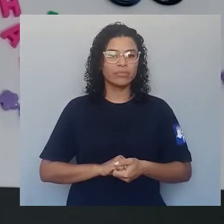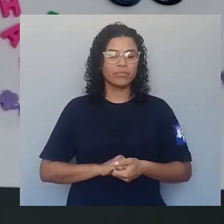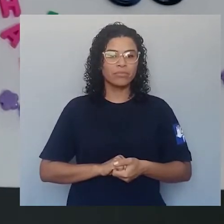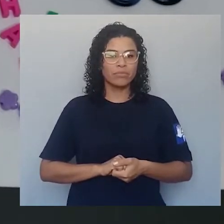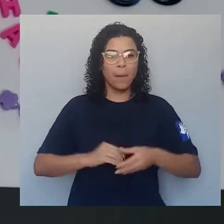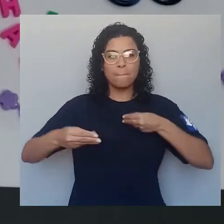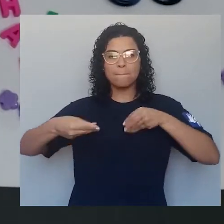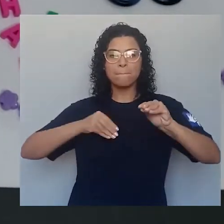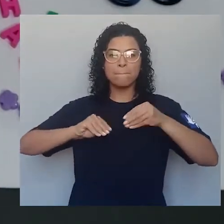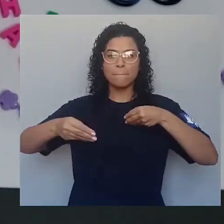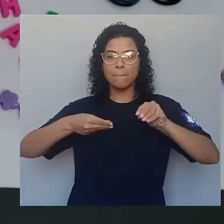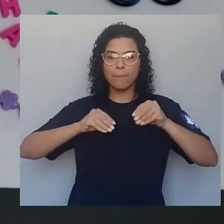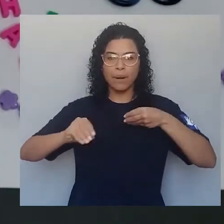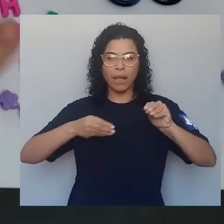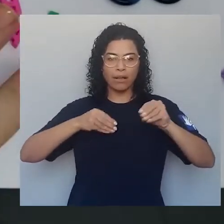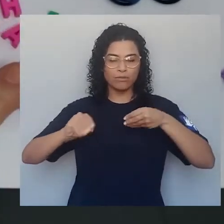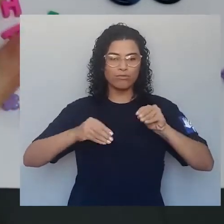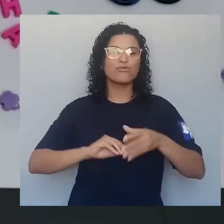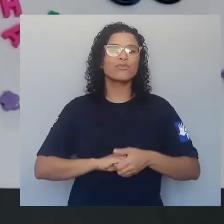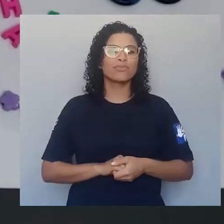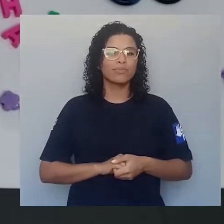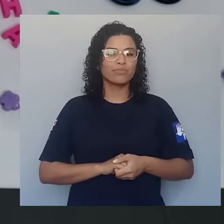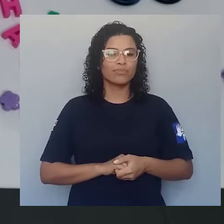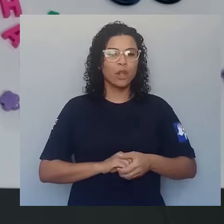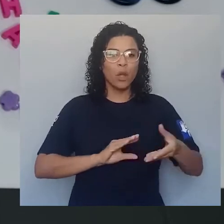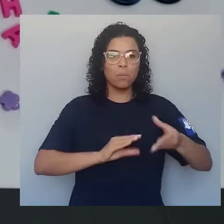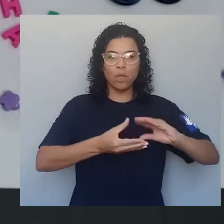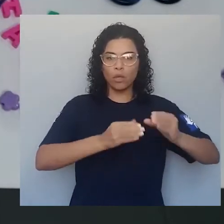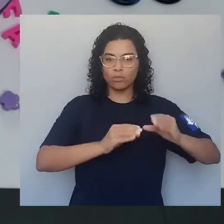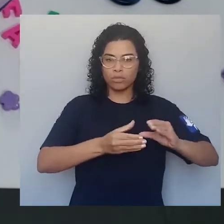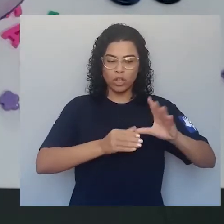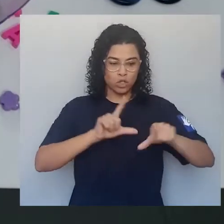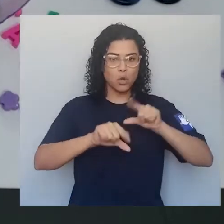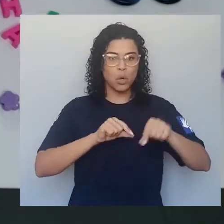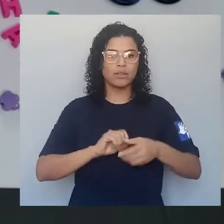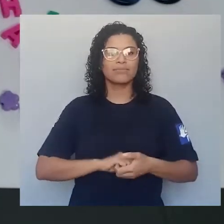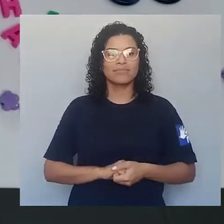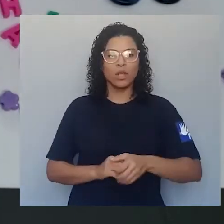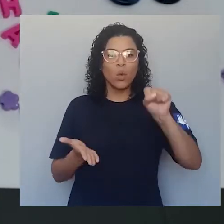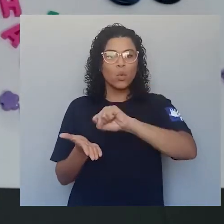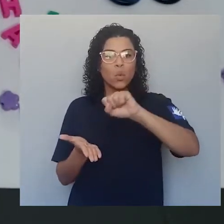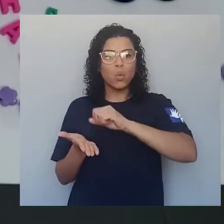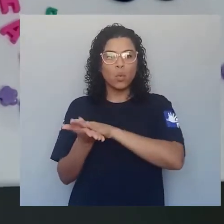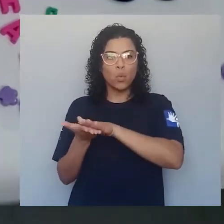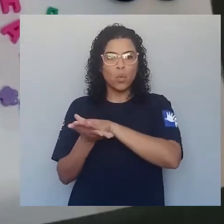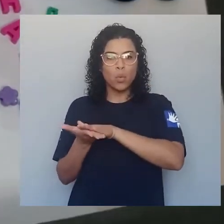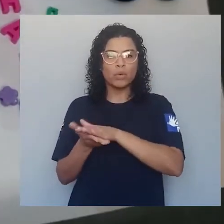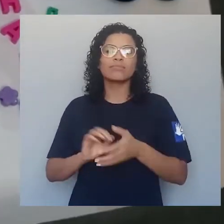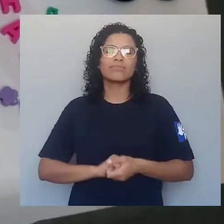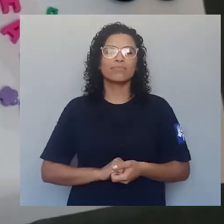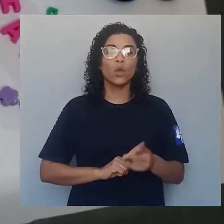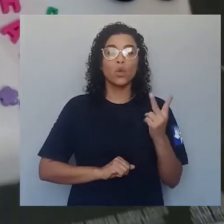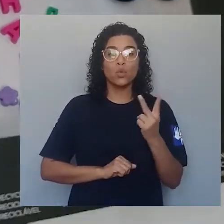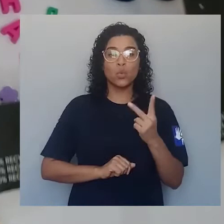daqueles saquinhos de plástico, sabe, transparente, pecinhas de sua escolha, detergente e